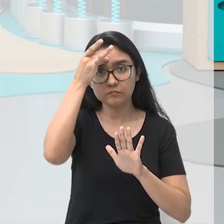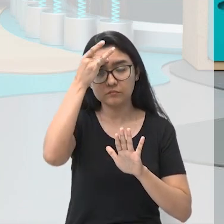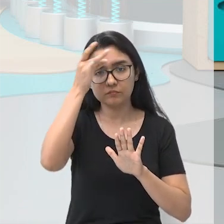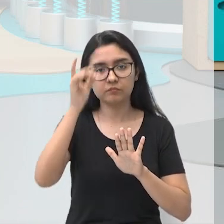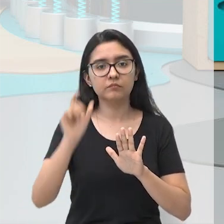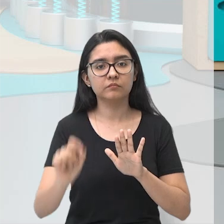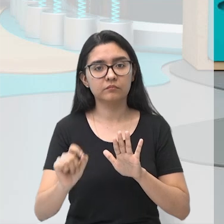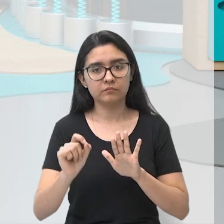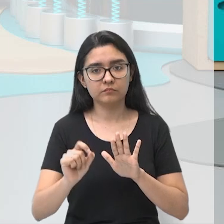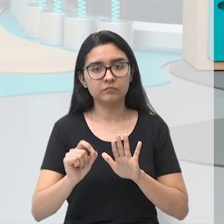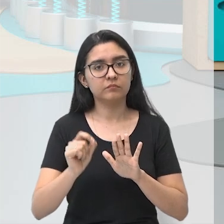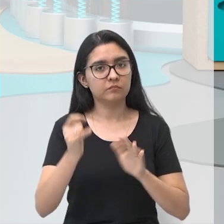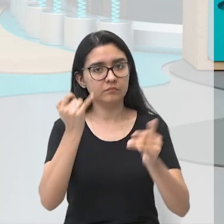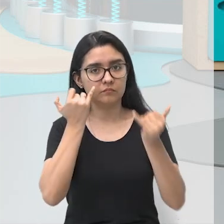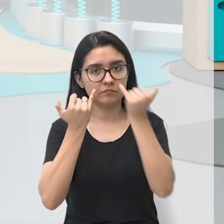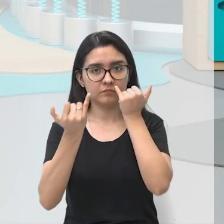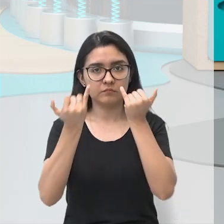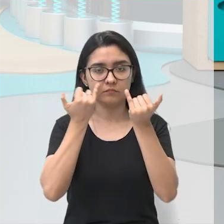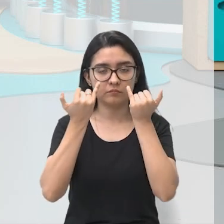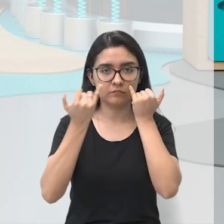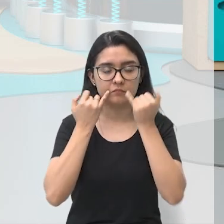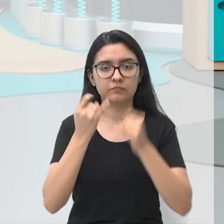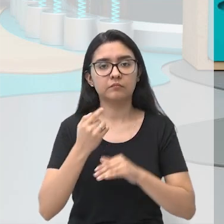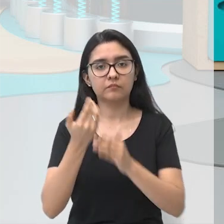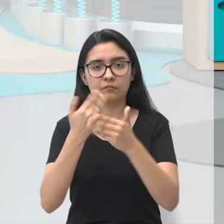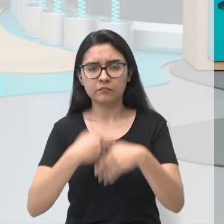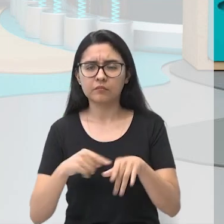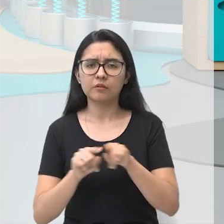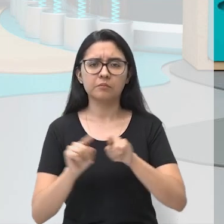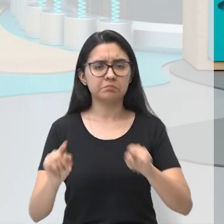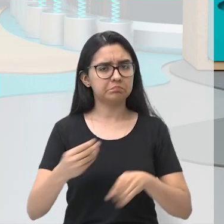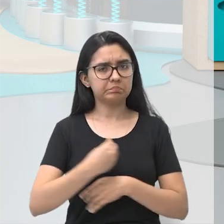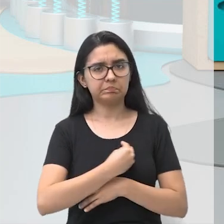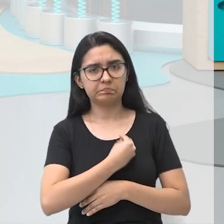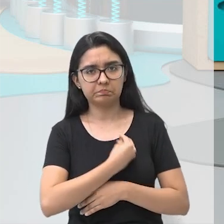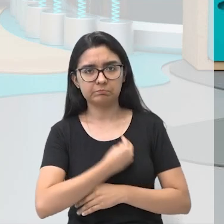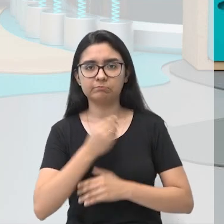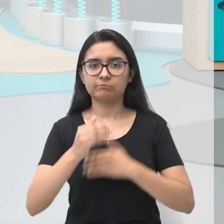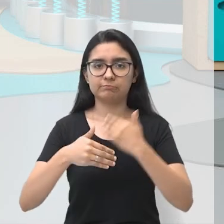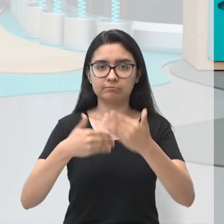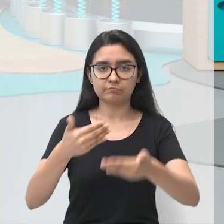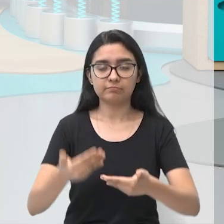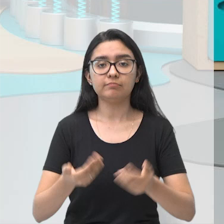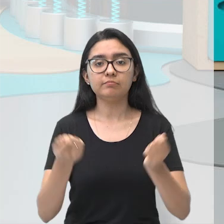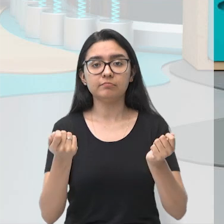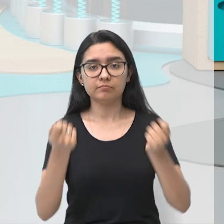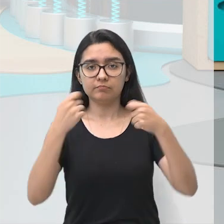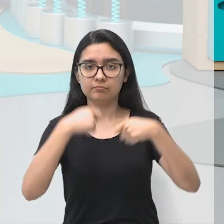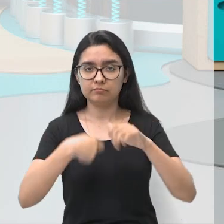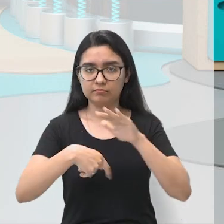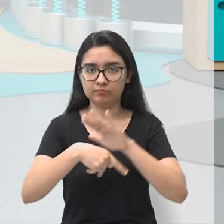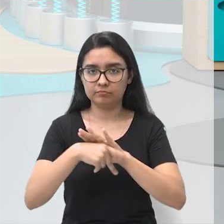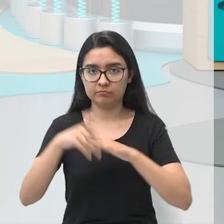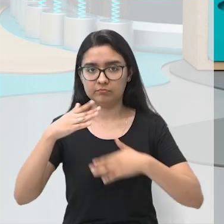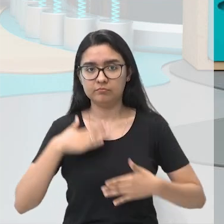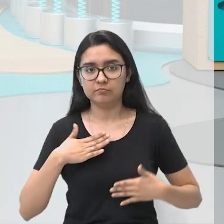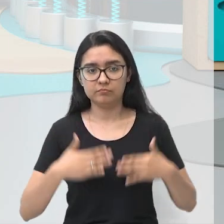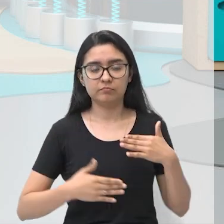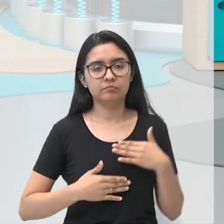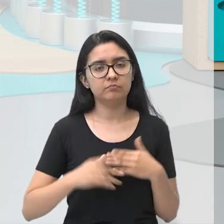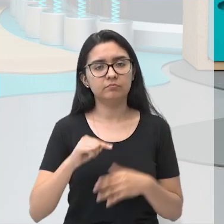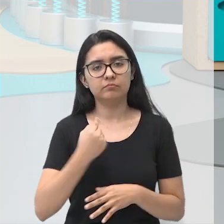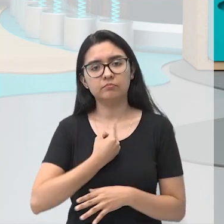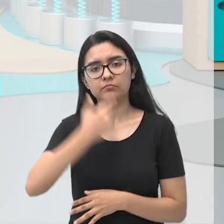só como uma informação para as nossas avaliações, mas levem para a vida de vocês. As capacidades físicas, elas são